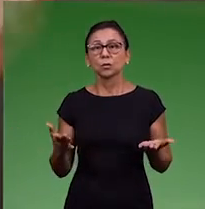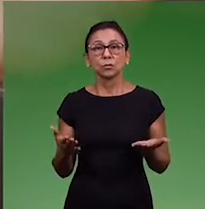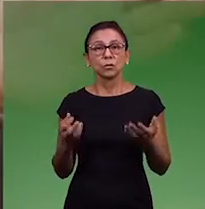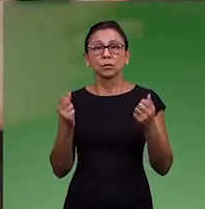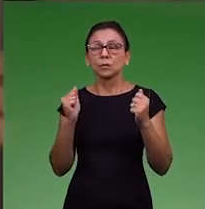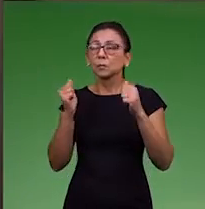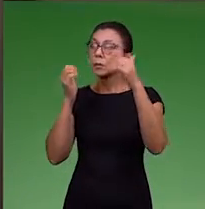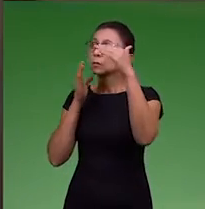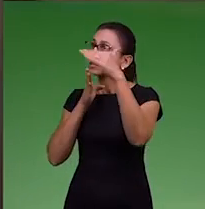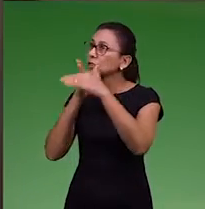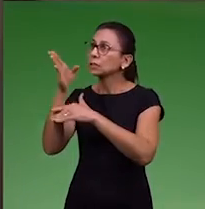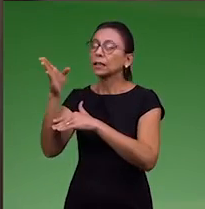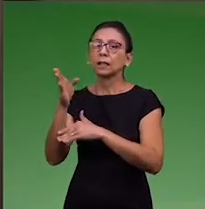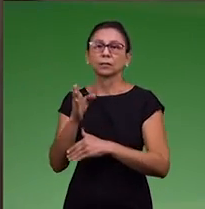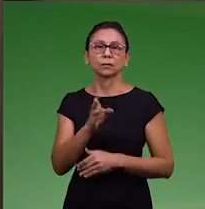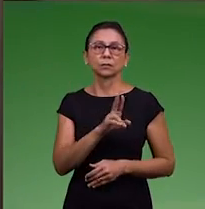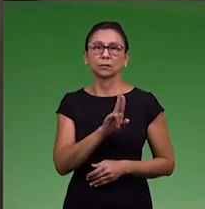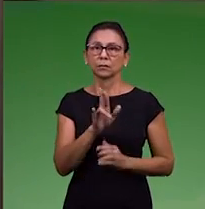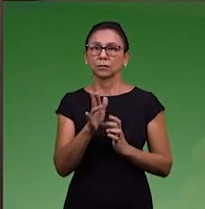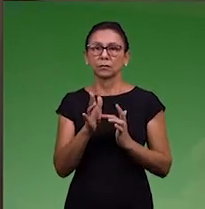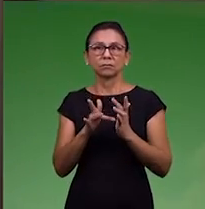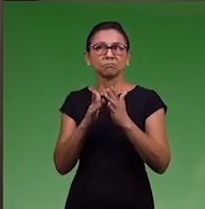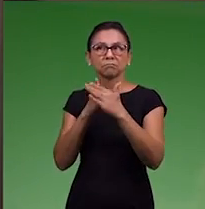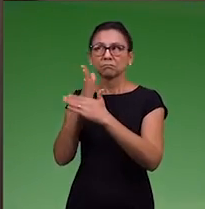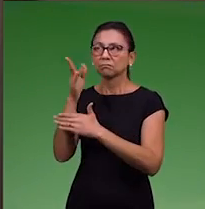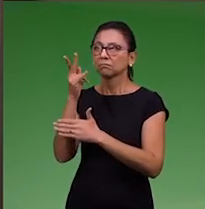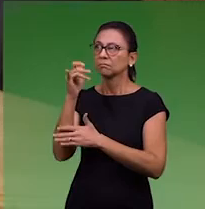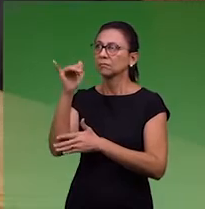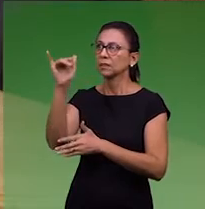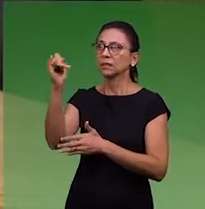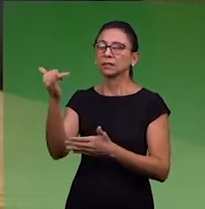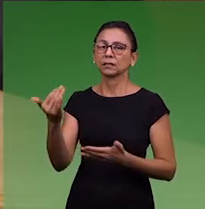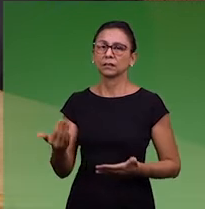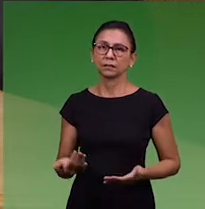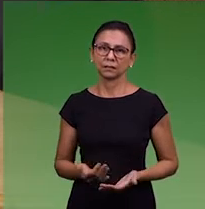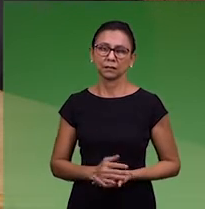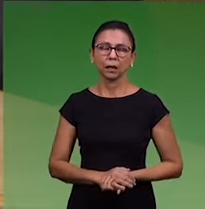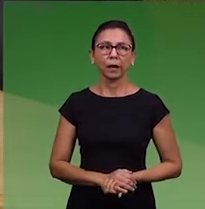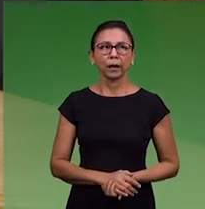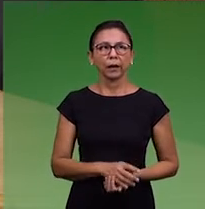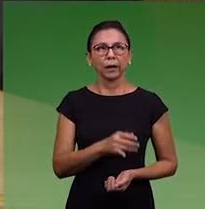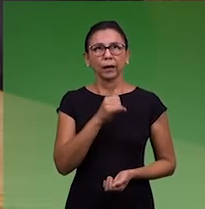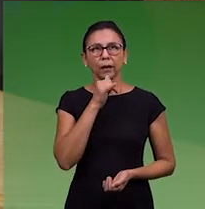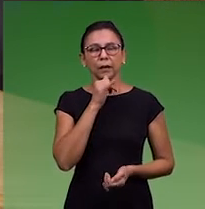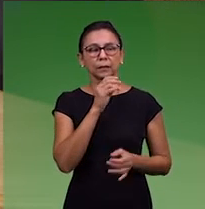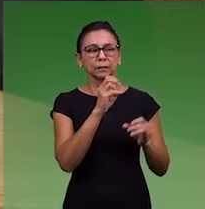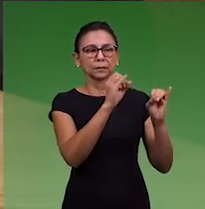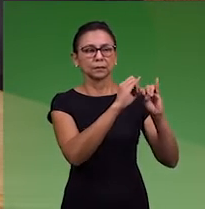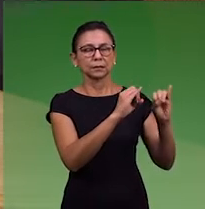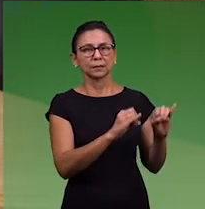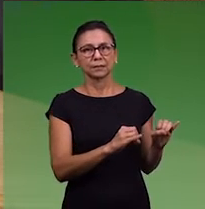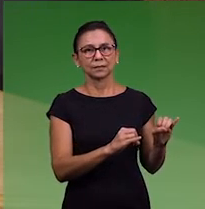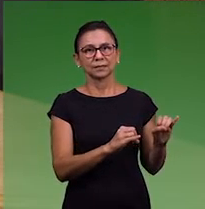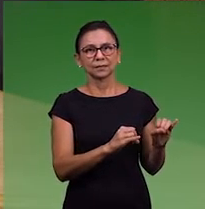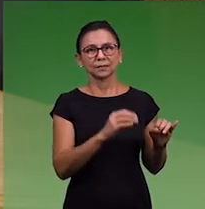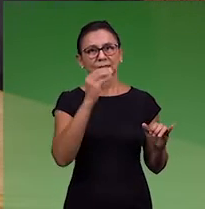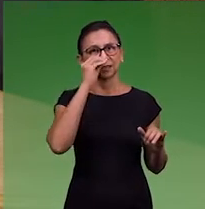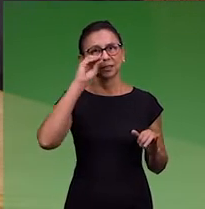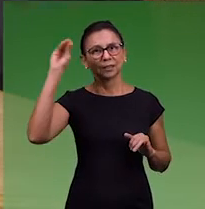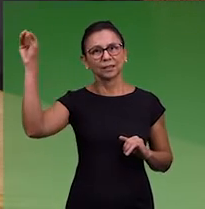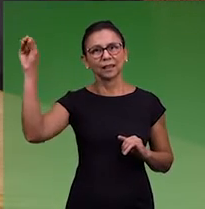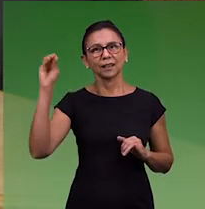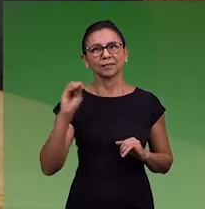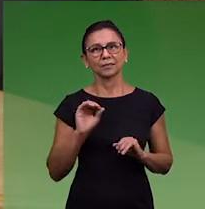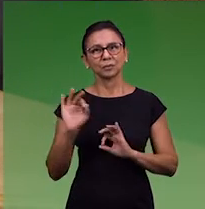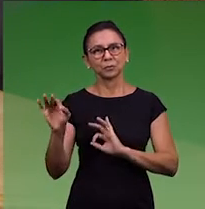acessível, propício a todo servo. Pois é, a idolatria é você rejeitar esse projeto de